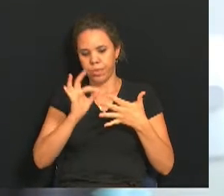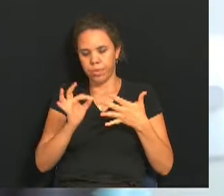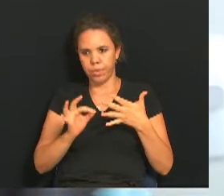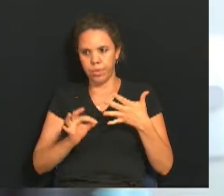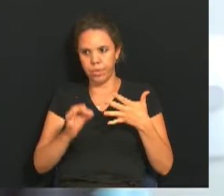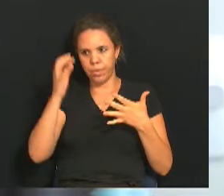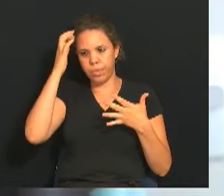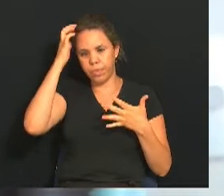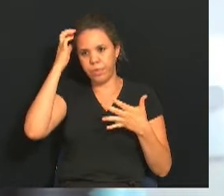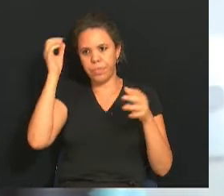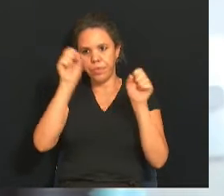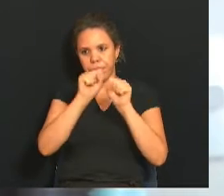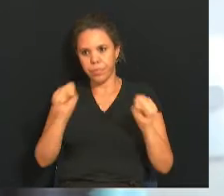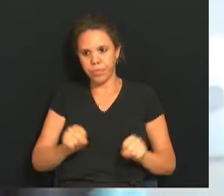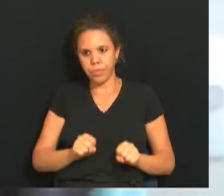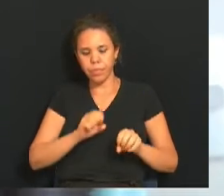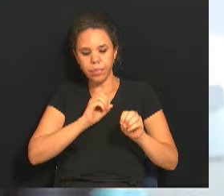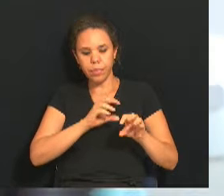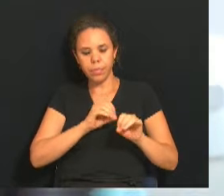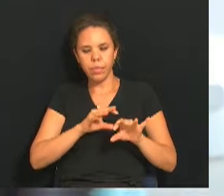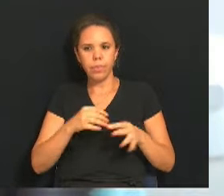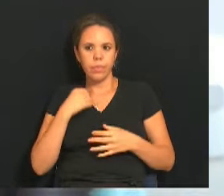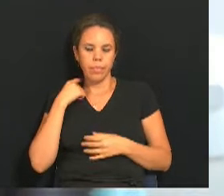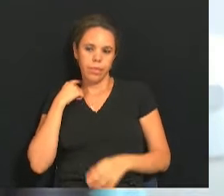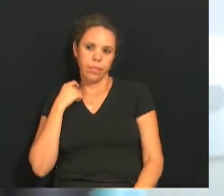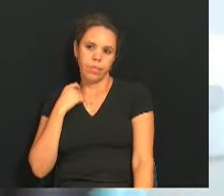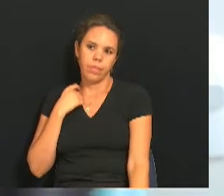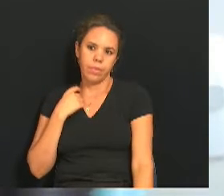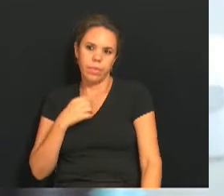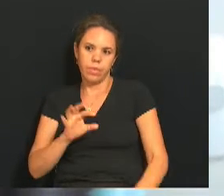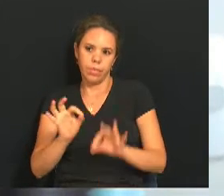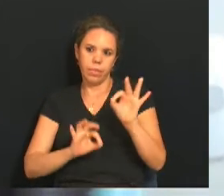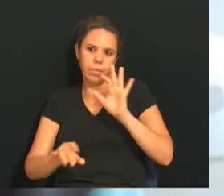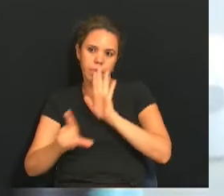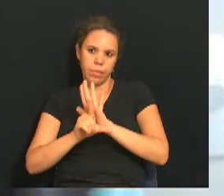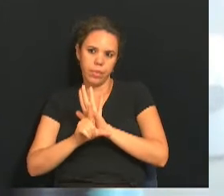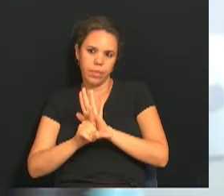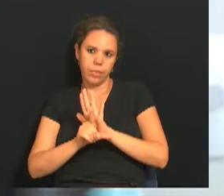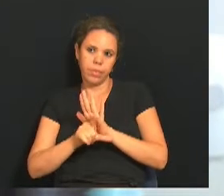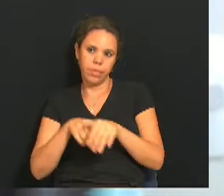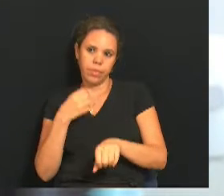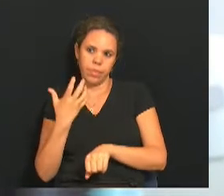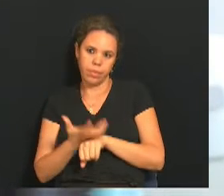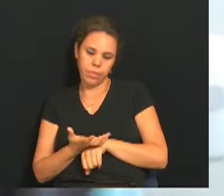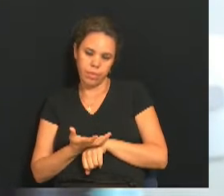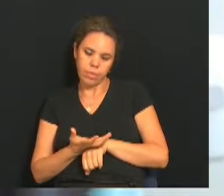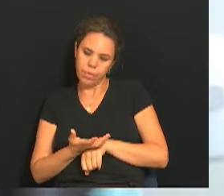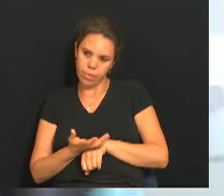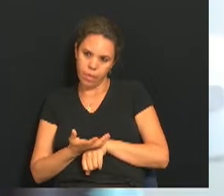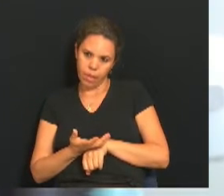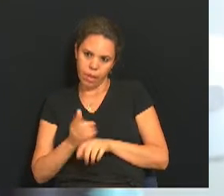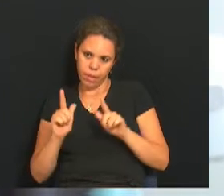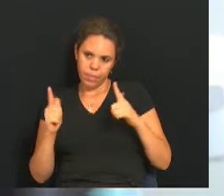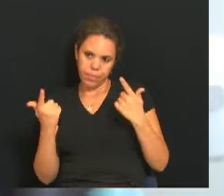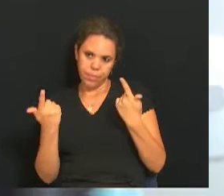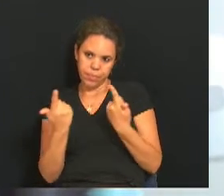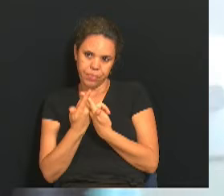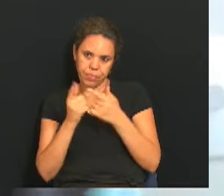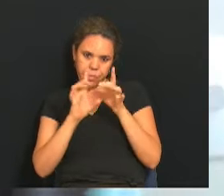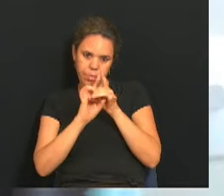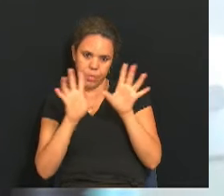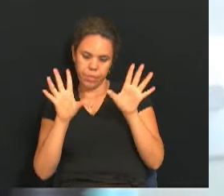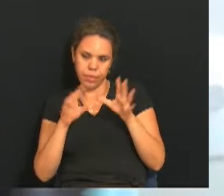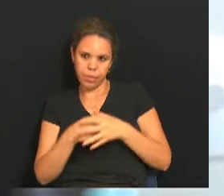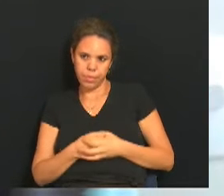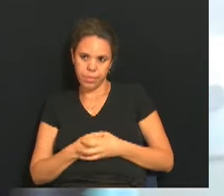dos sistemas de ensino elaborarem leis que disciplinassem a questão da gestão democrática.